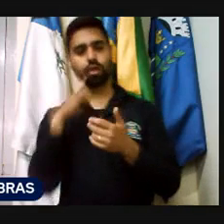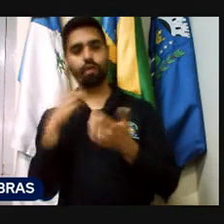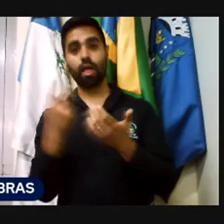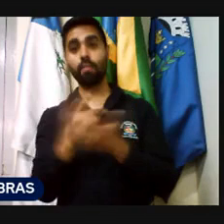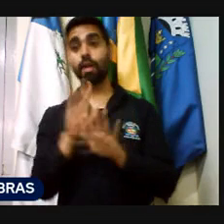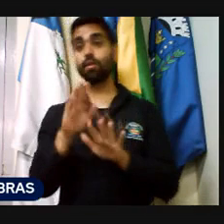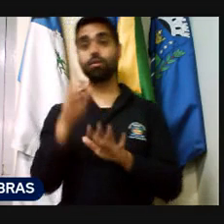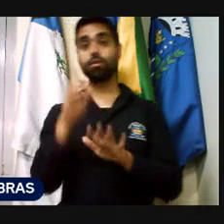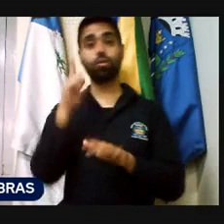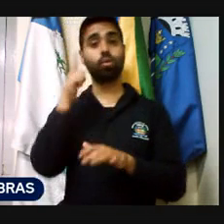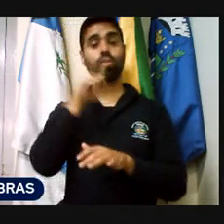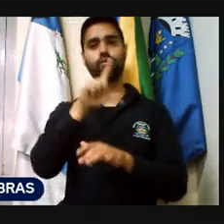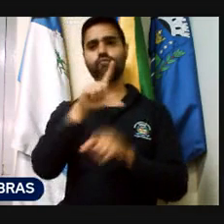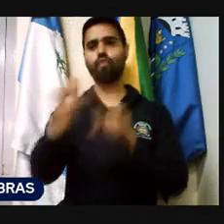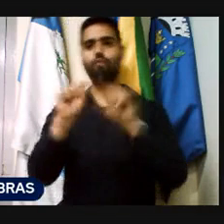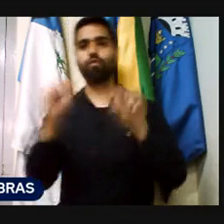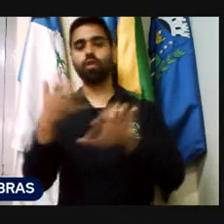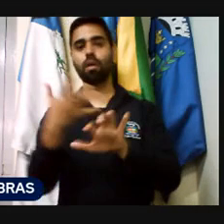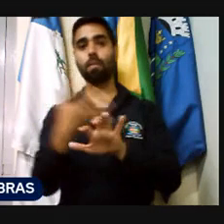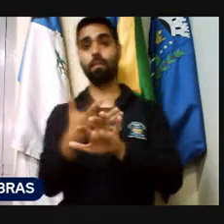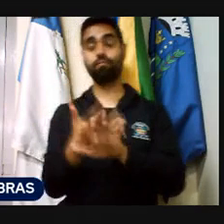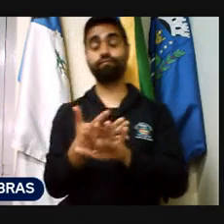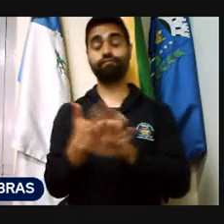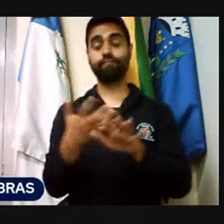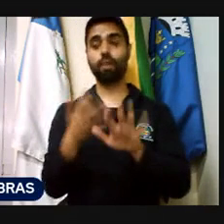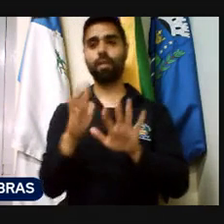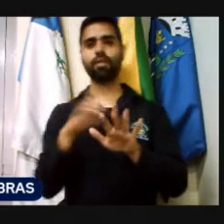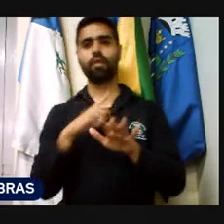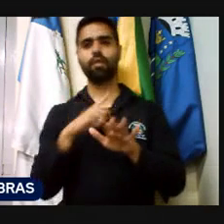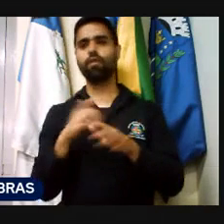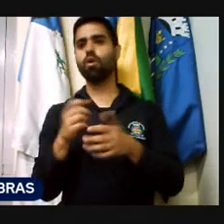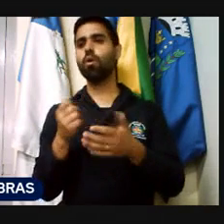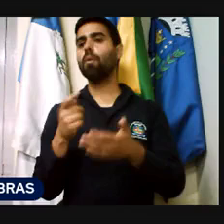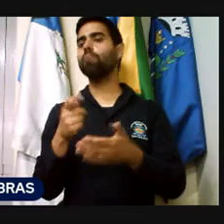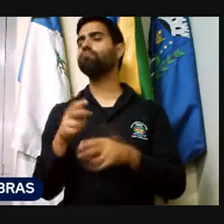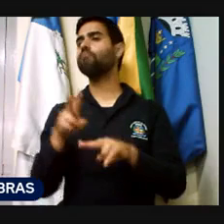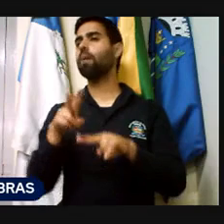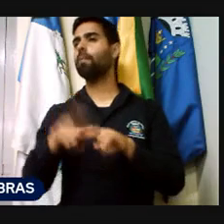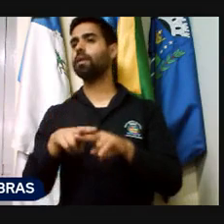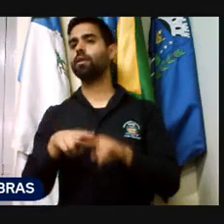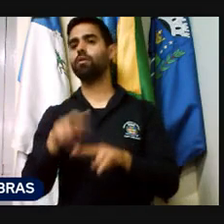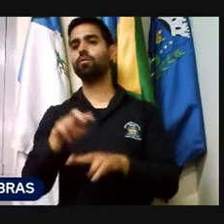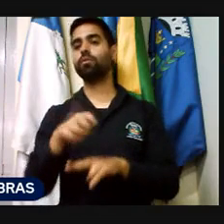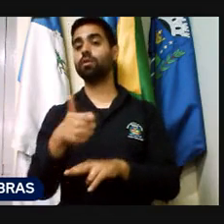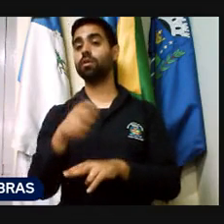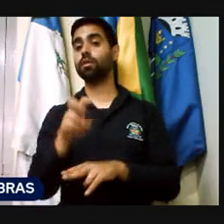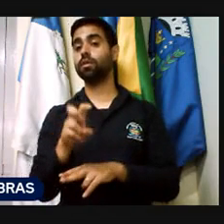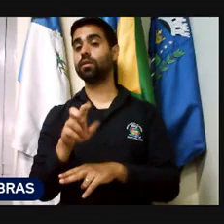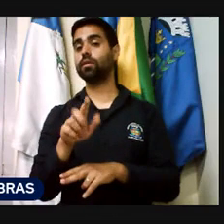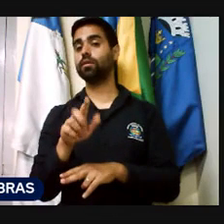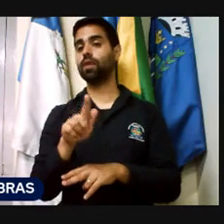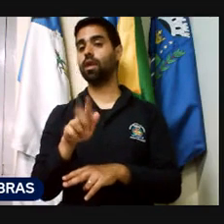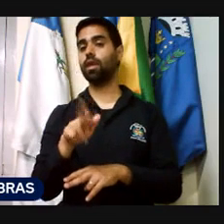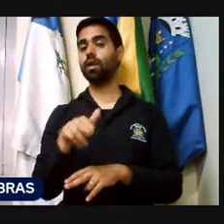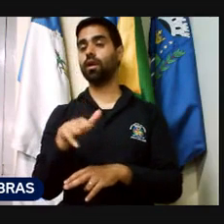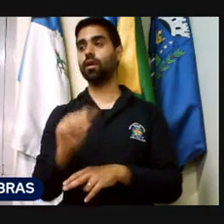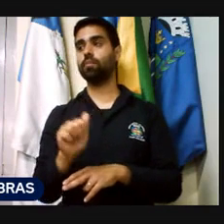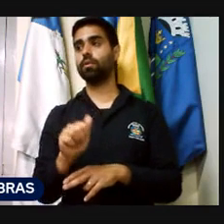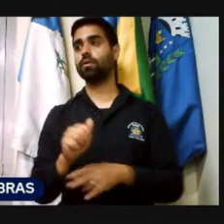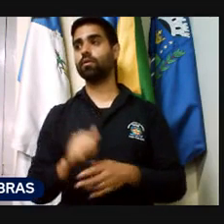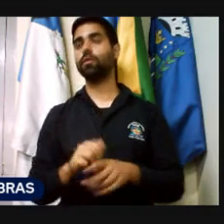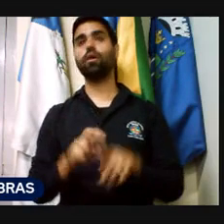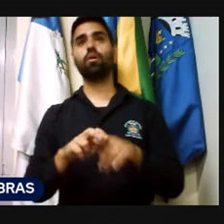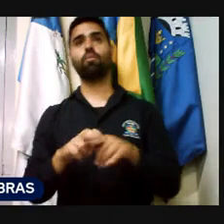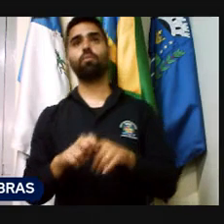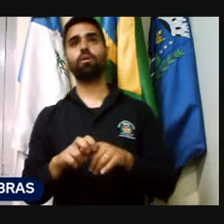mata. Deixando o material arrecadado para trás, foram apreendidos 15 gramas de cocaína. Diante dos fatos,